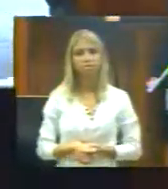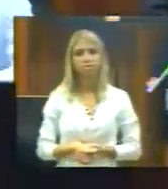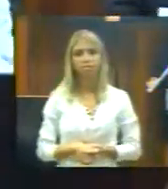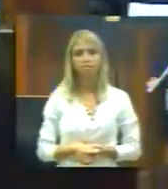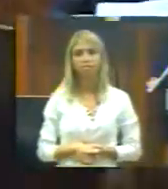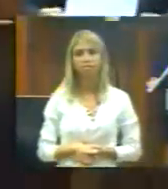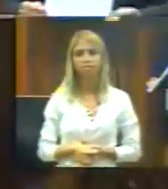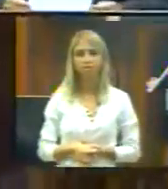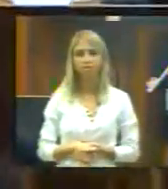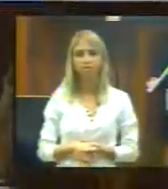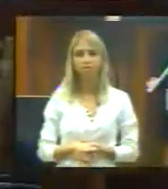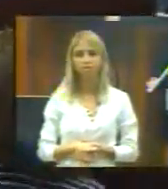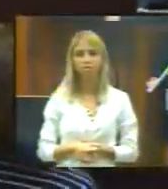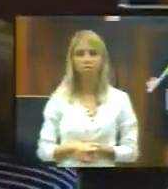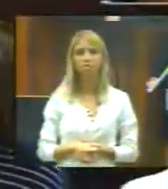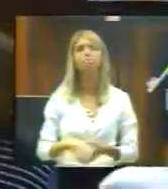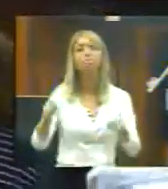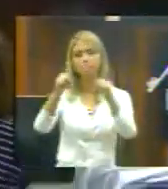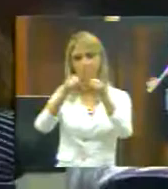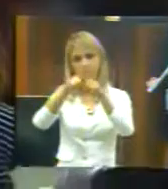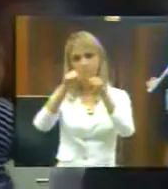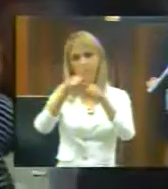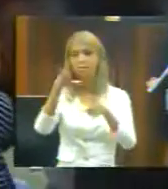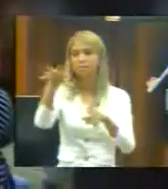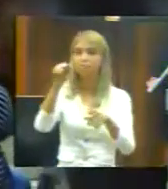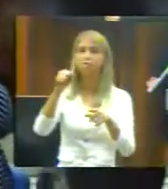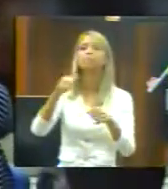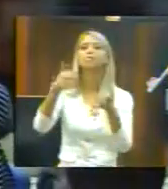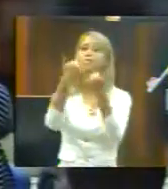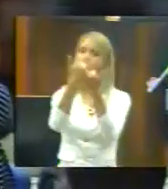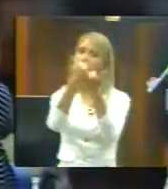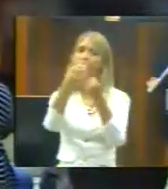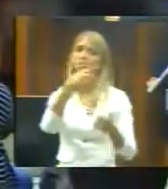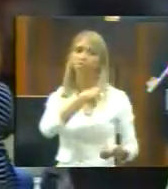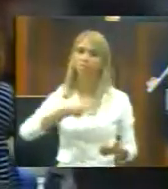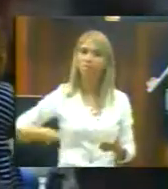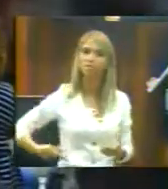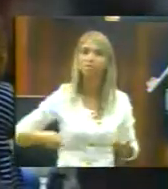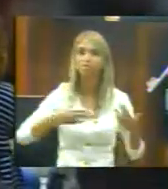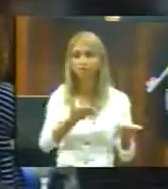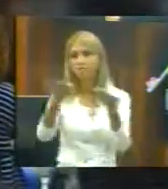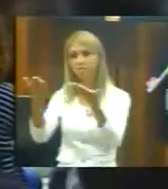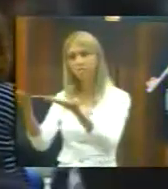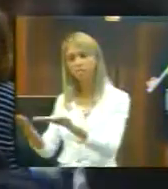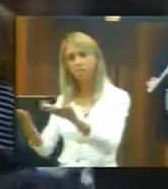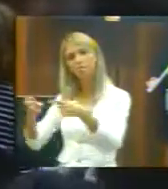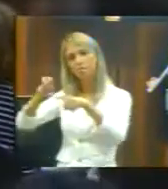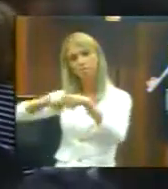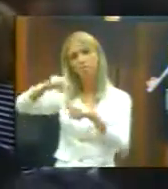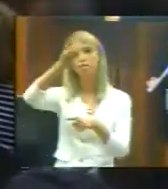Dando seguimento, empossar também o vice-presidente, Samir Emanuel Dutra.